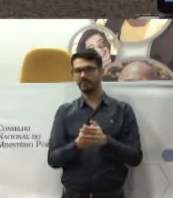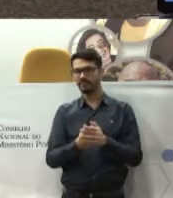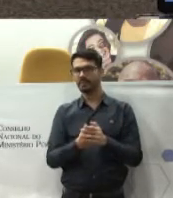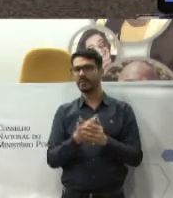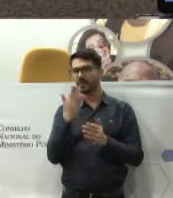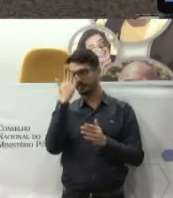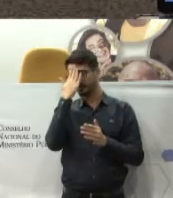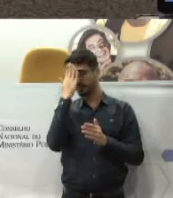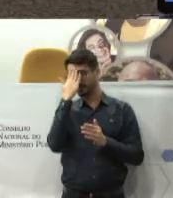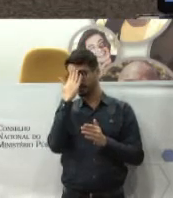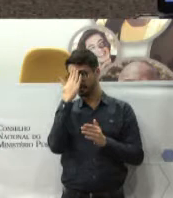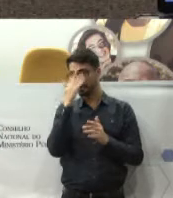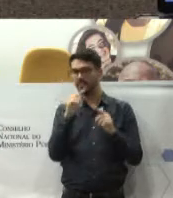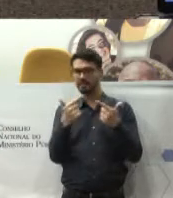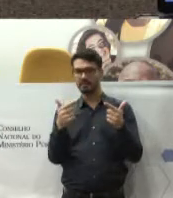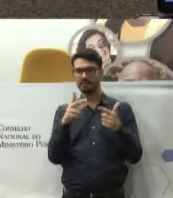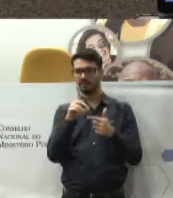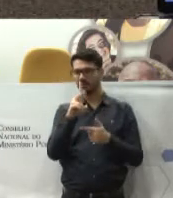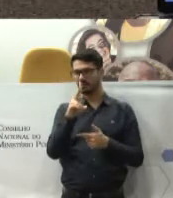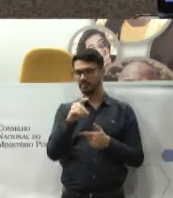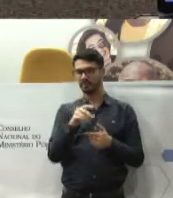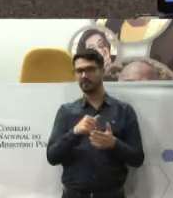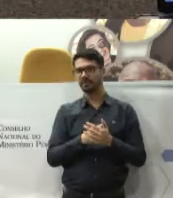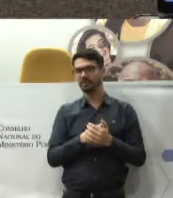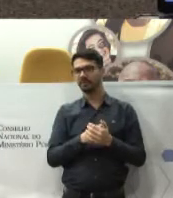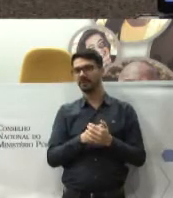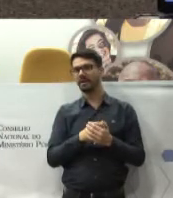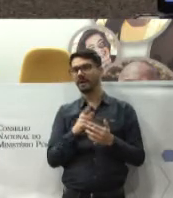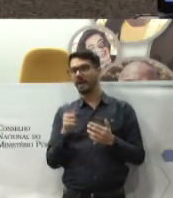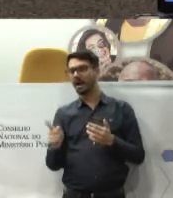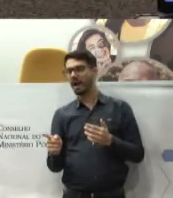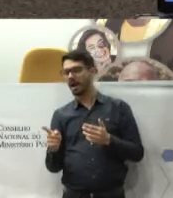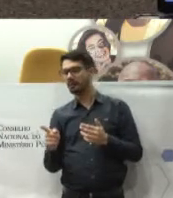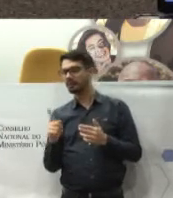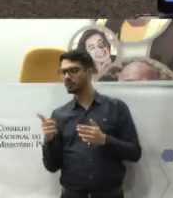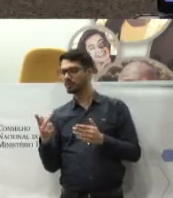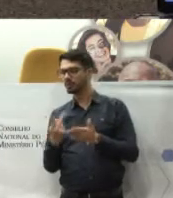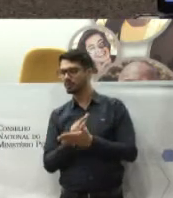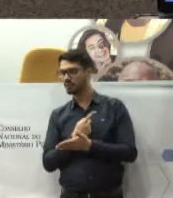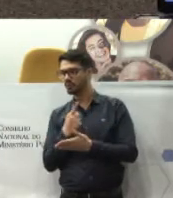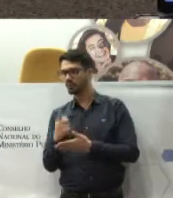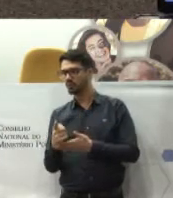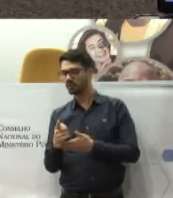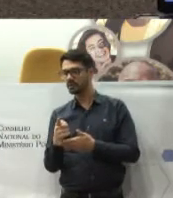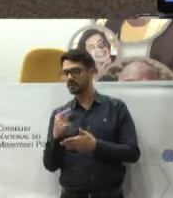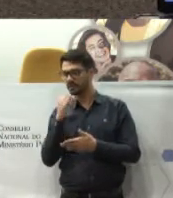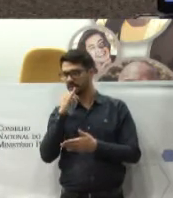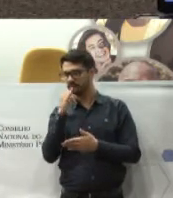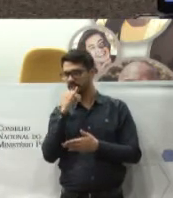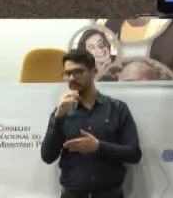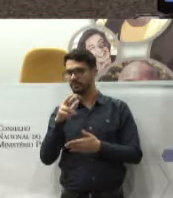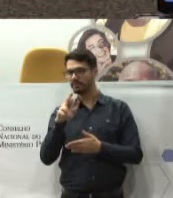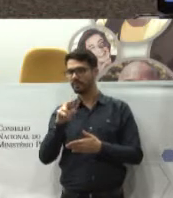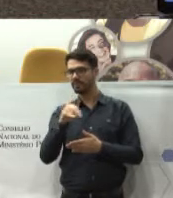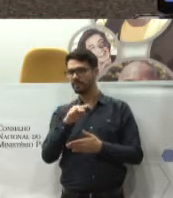partes sabem disso. Isso não quer dizer que algo que aconteça, que indique um crime, por exemplo, não seja apurado. A questão,